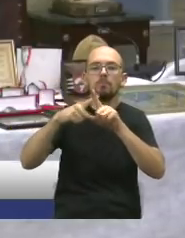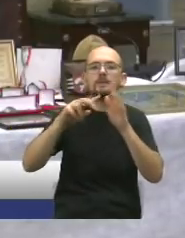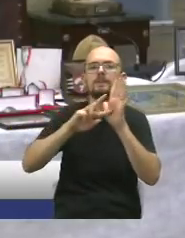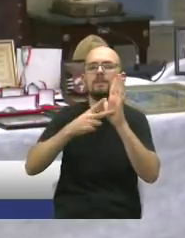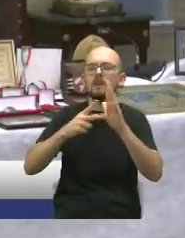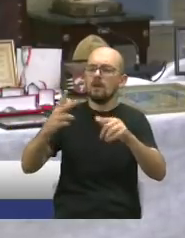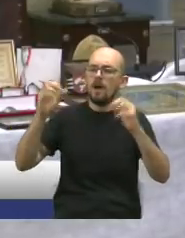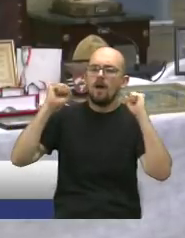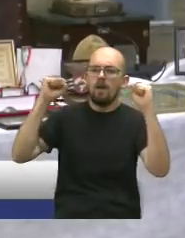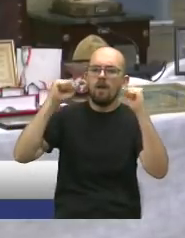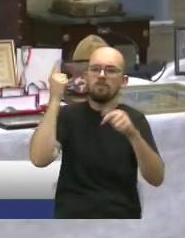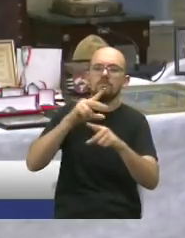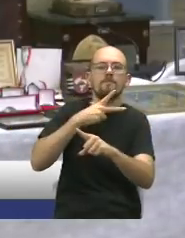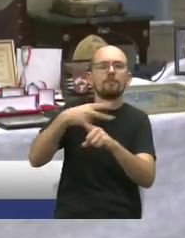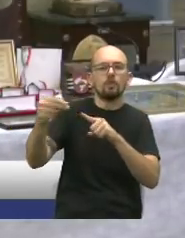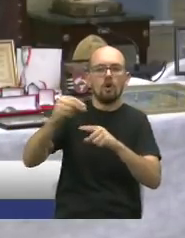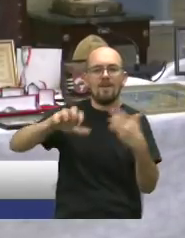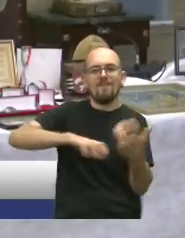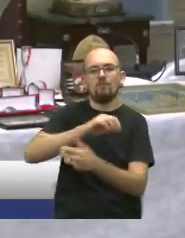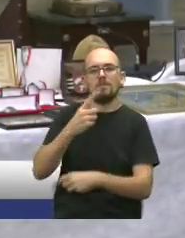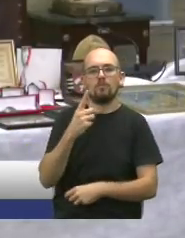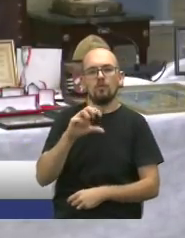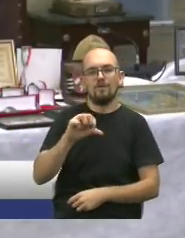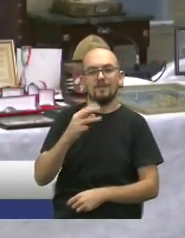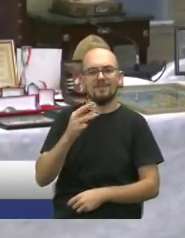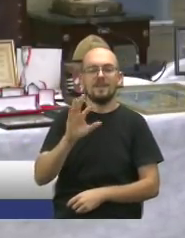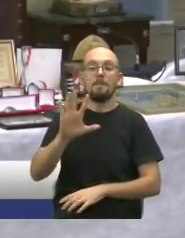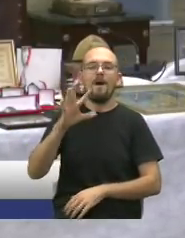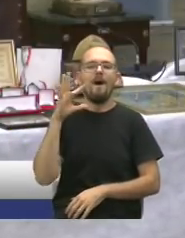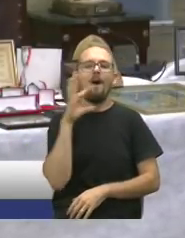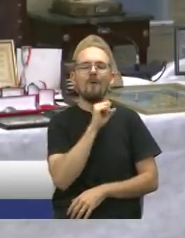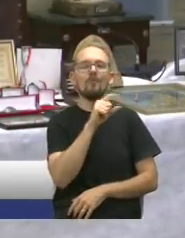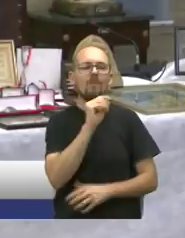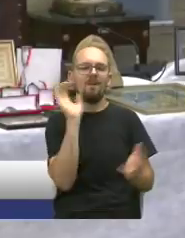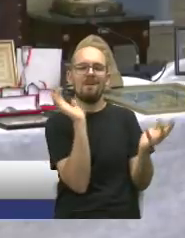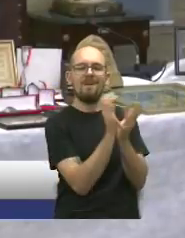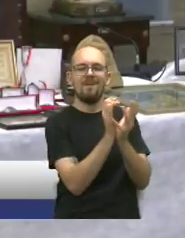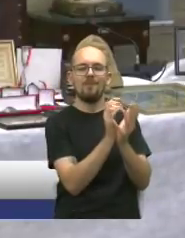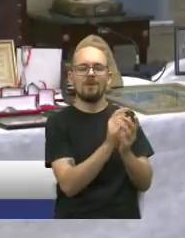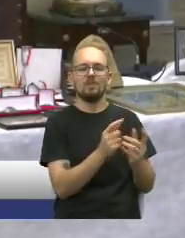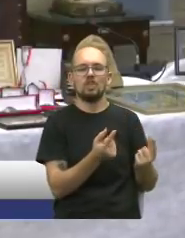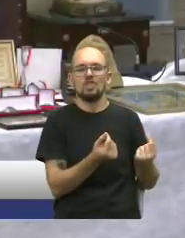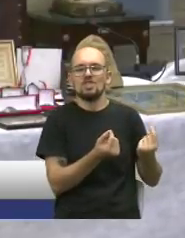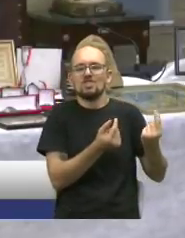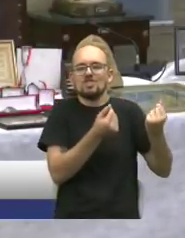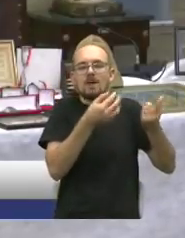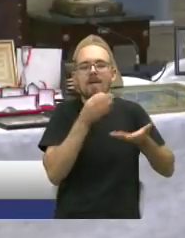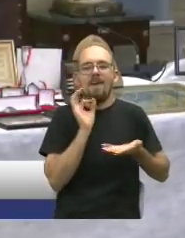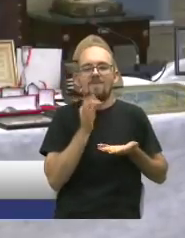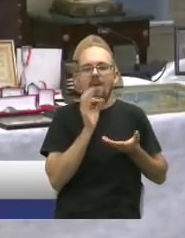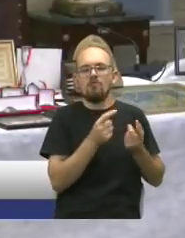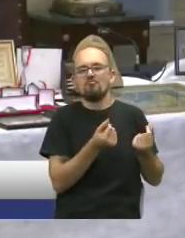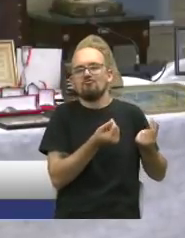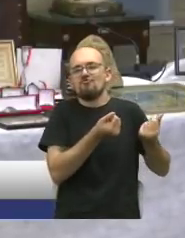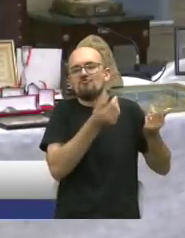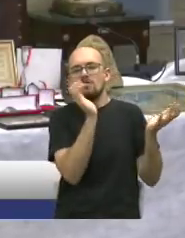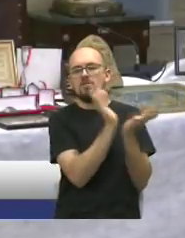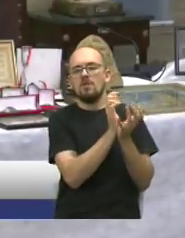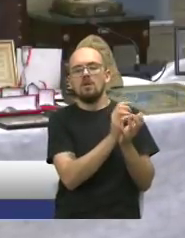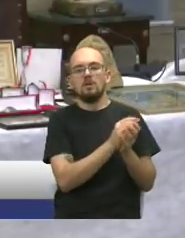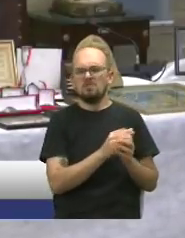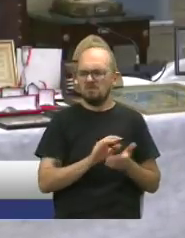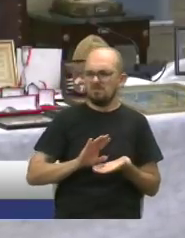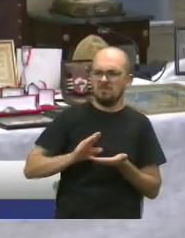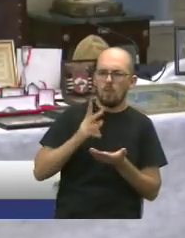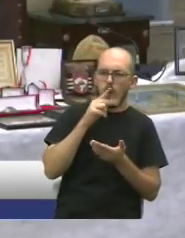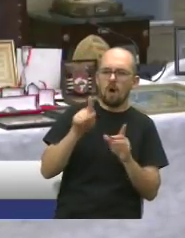30. Obviamente, aqueles que da grande elite do café ficaram um tanto desgostosos. A grande elite do café que foi